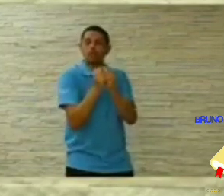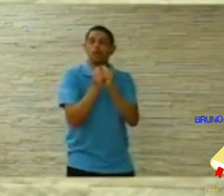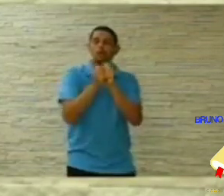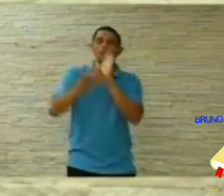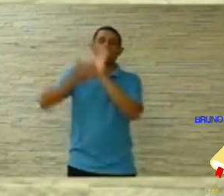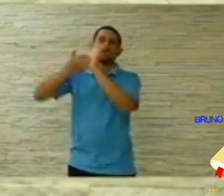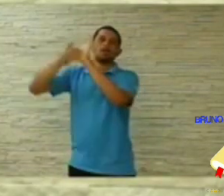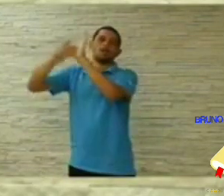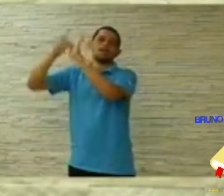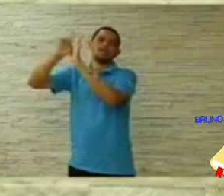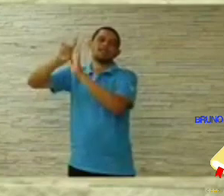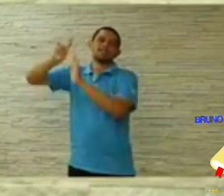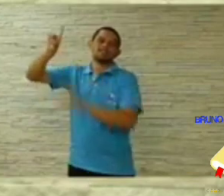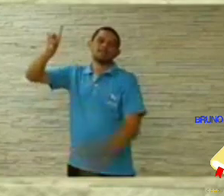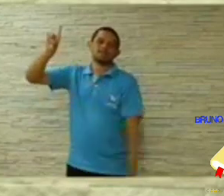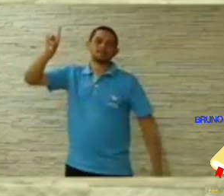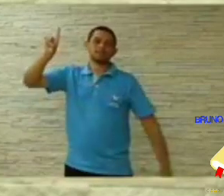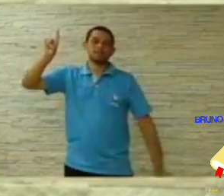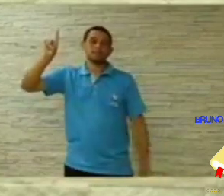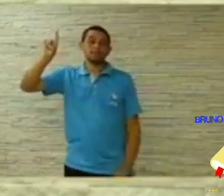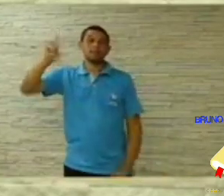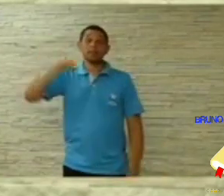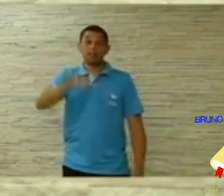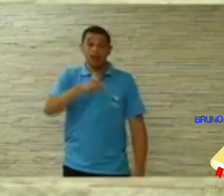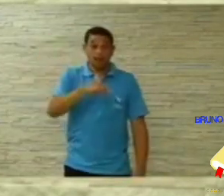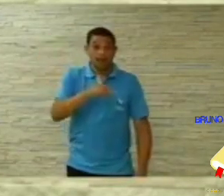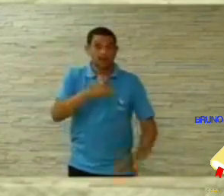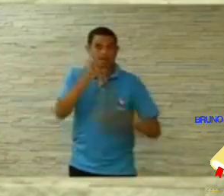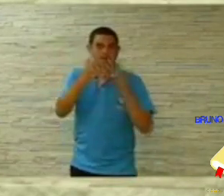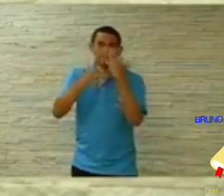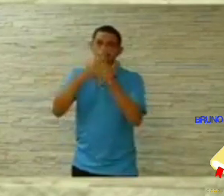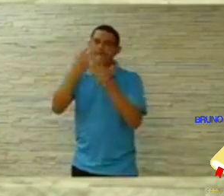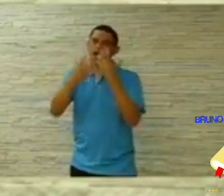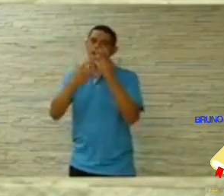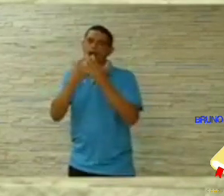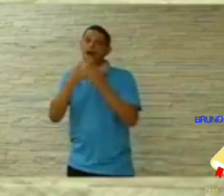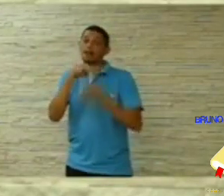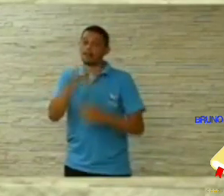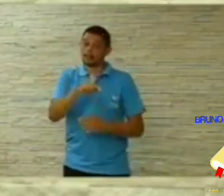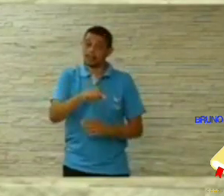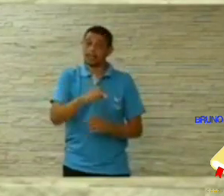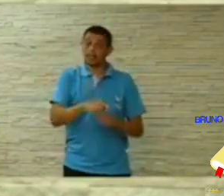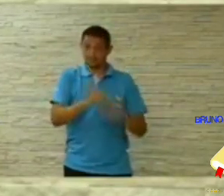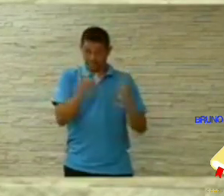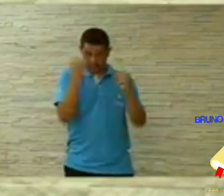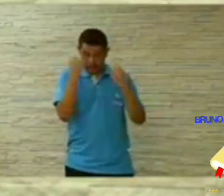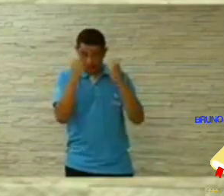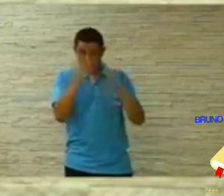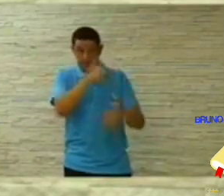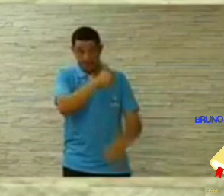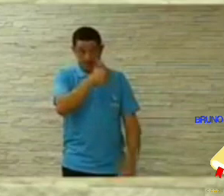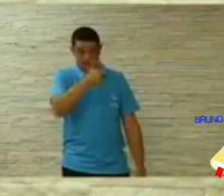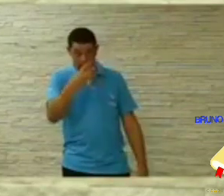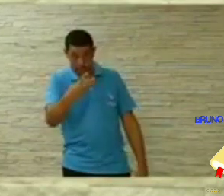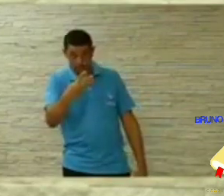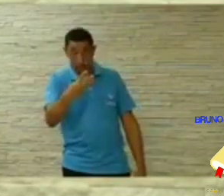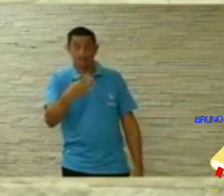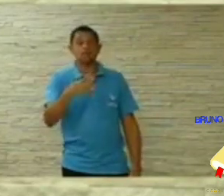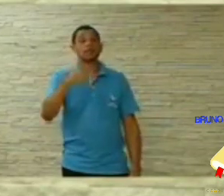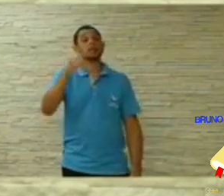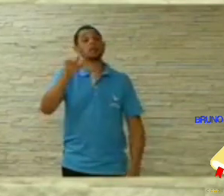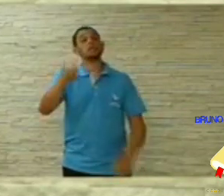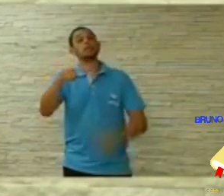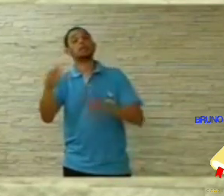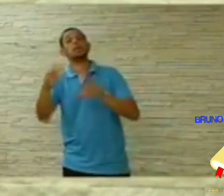Deus todos juntos ali. Eles cantavam o que hoje é o Salmo 113 e o Salmo 114 antes